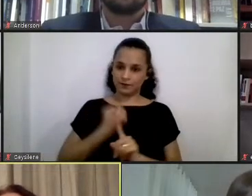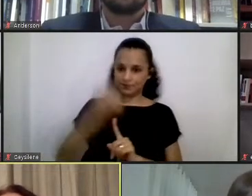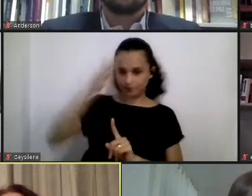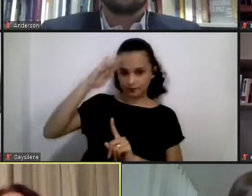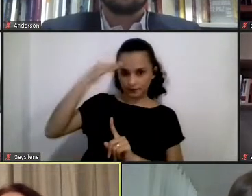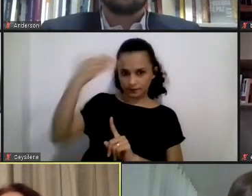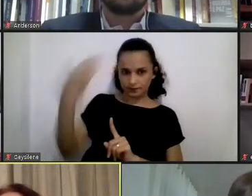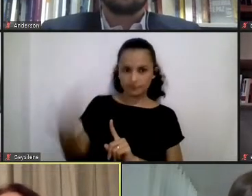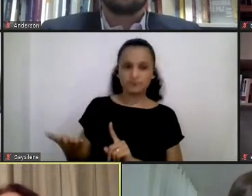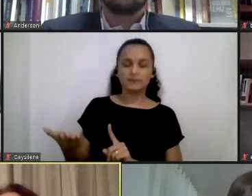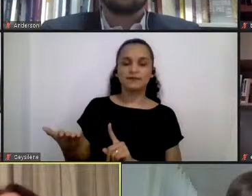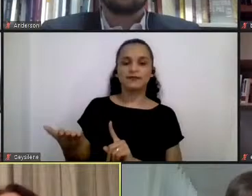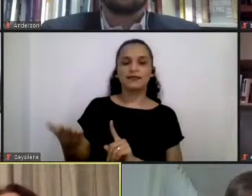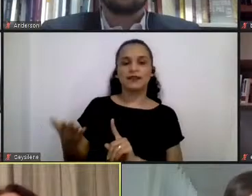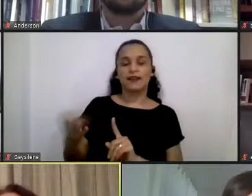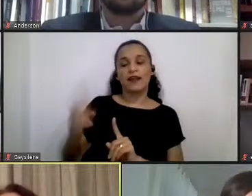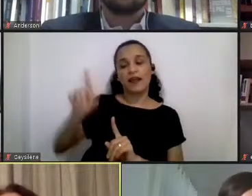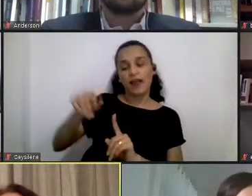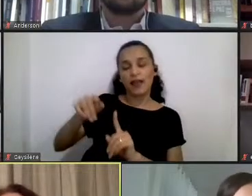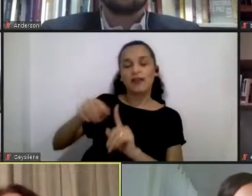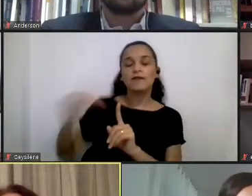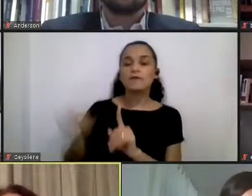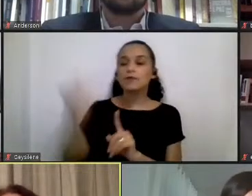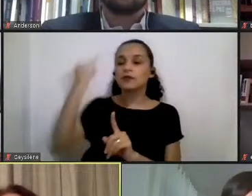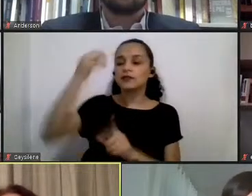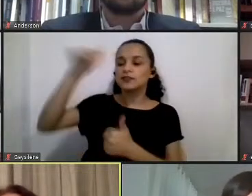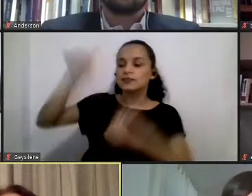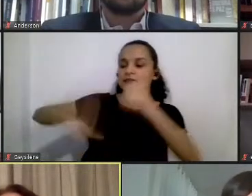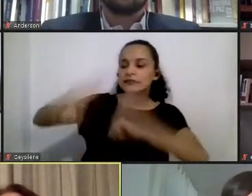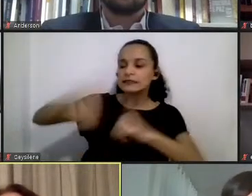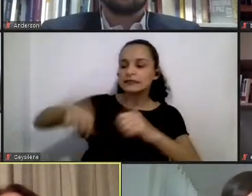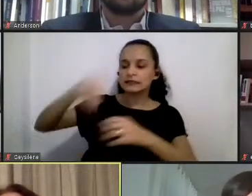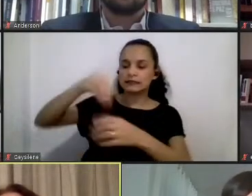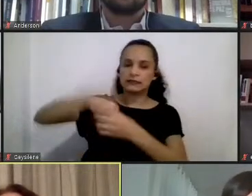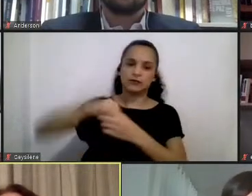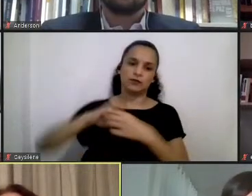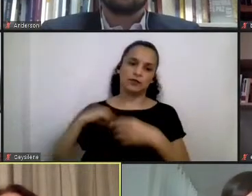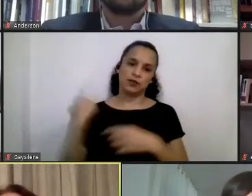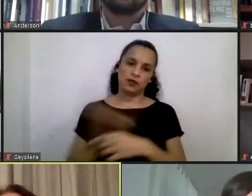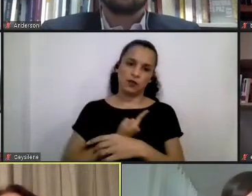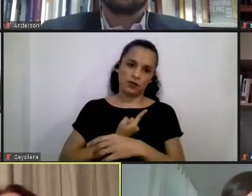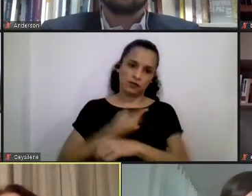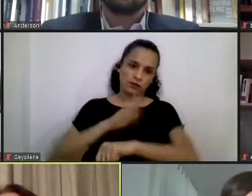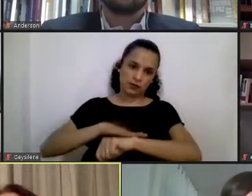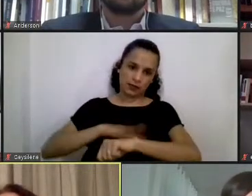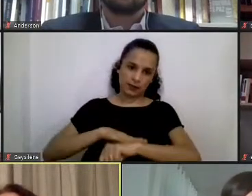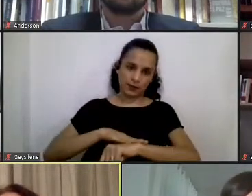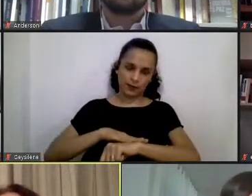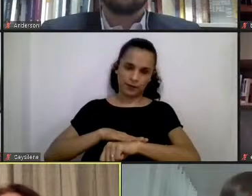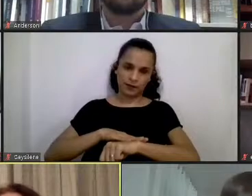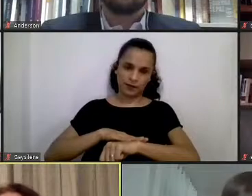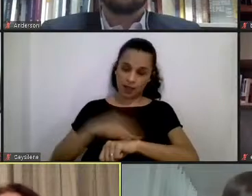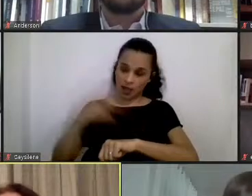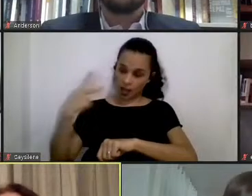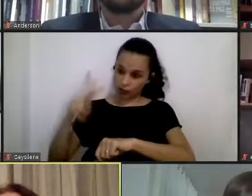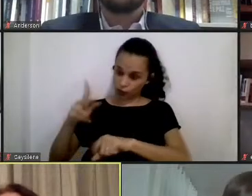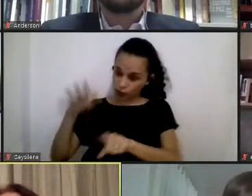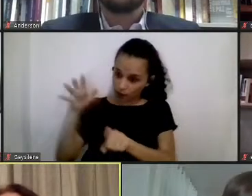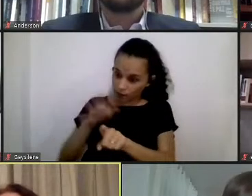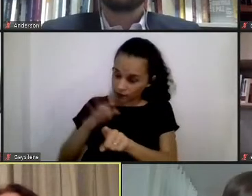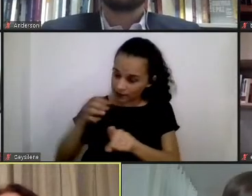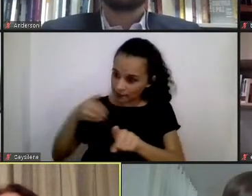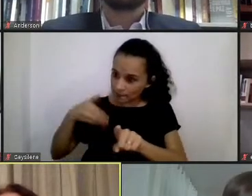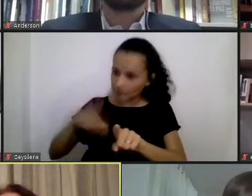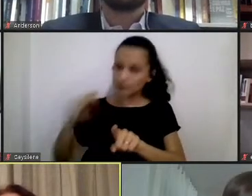tornou um importante analista do nosso tempo. Essa contribuição se torna ainda mais relevante